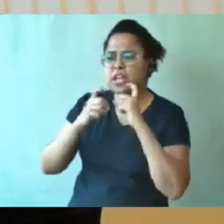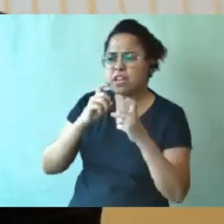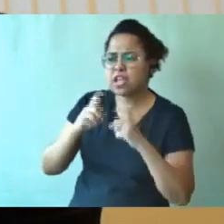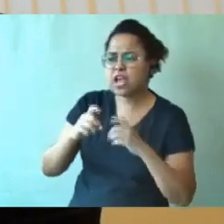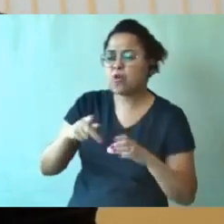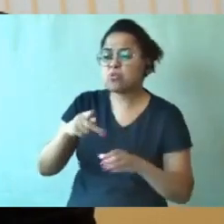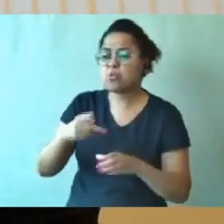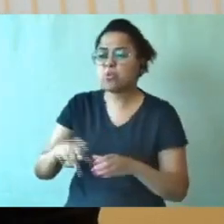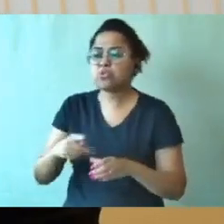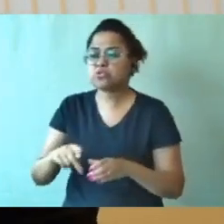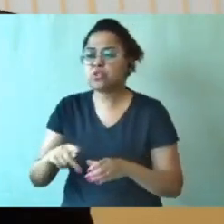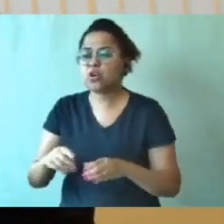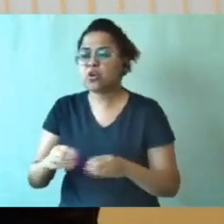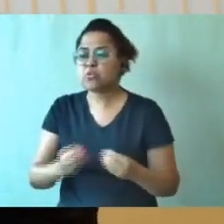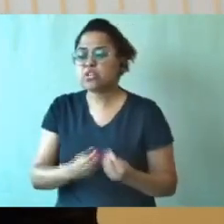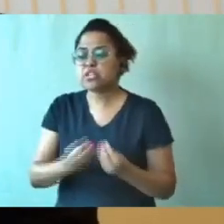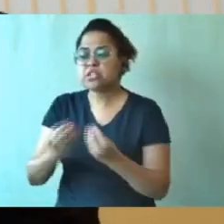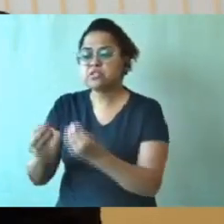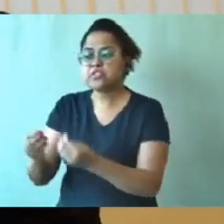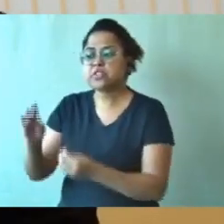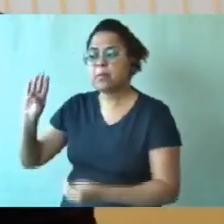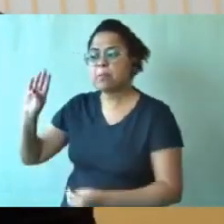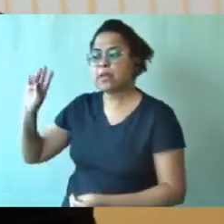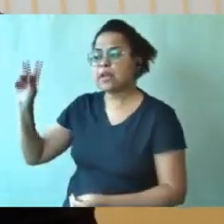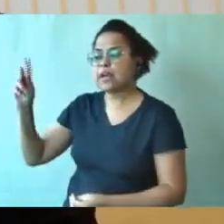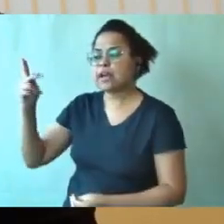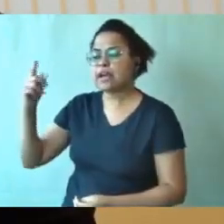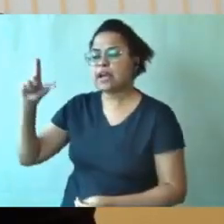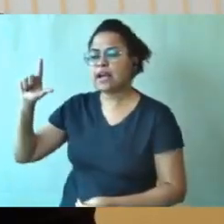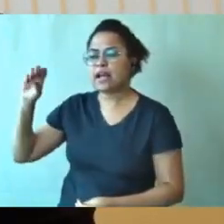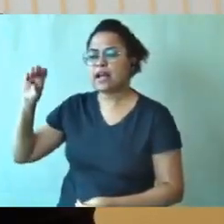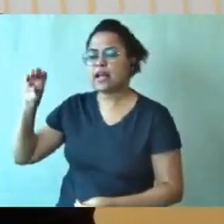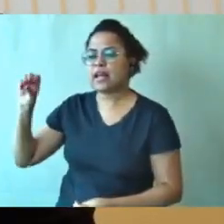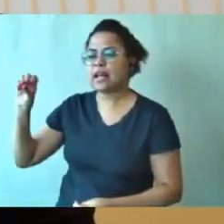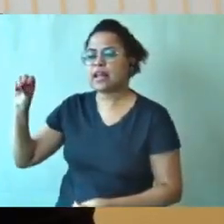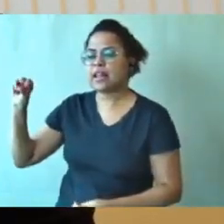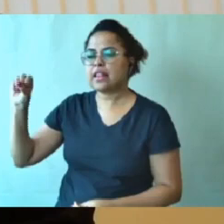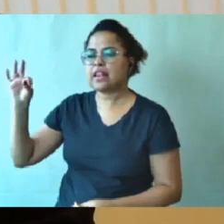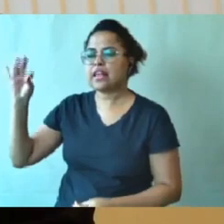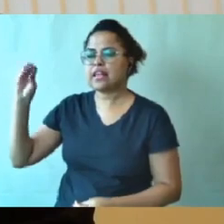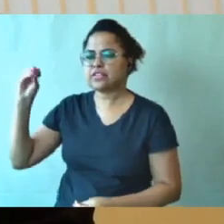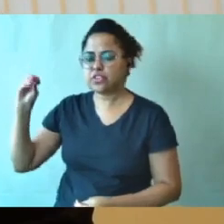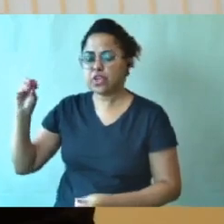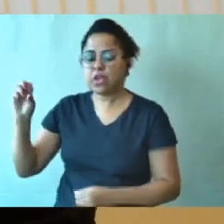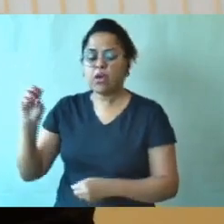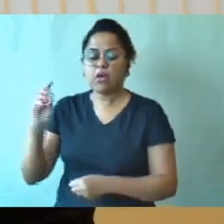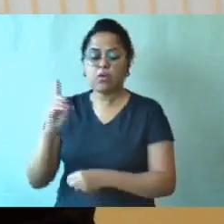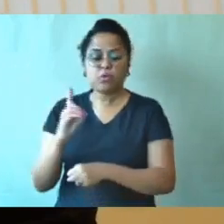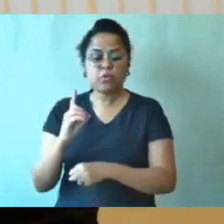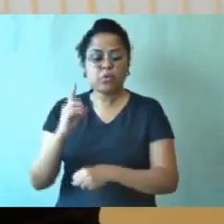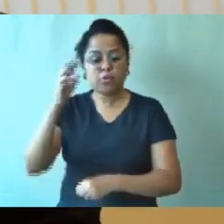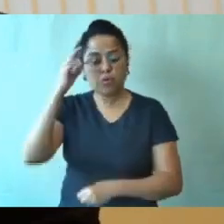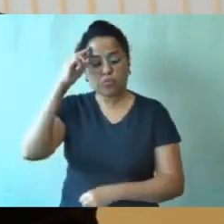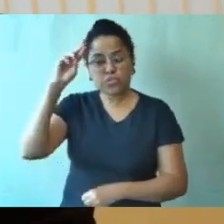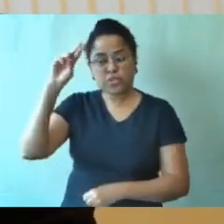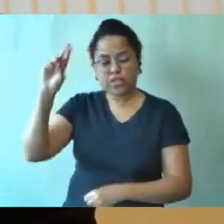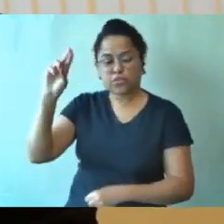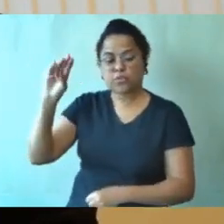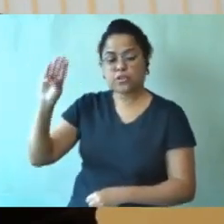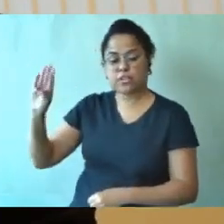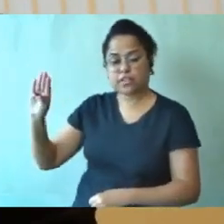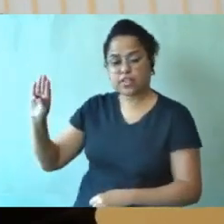aqui, quando foi transferido para a Vega Leste. Ela participou como diretora da aviação Vega